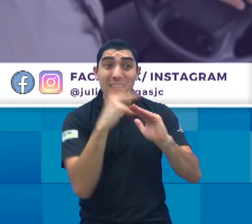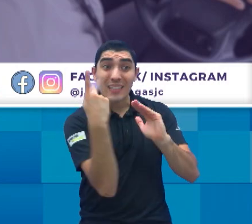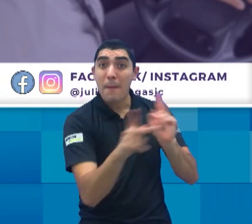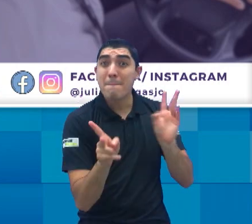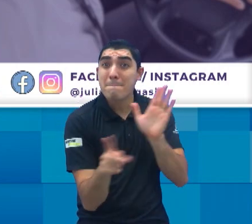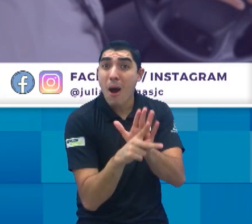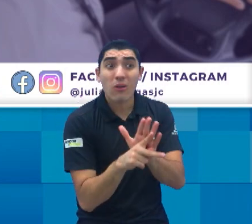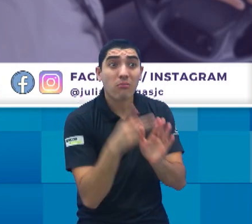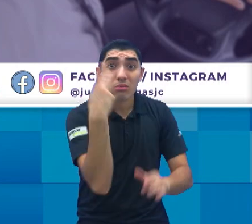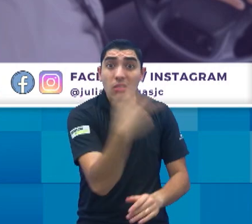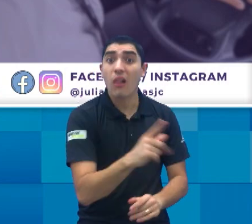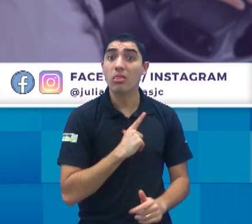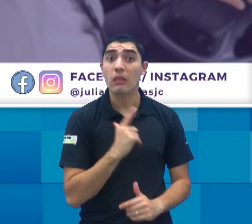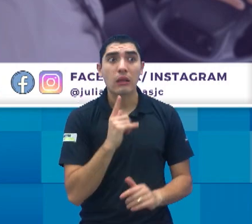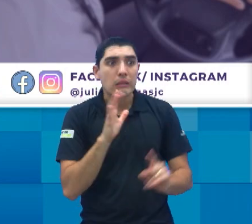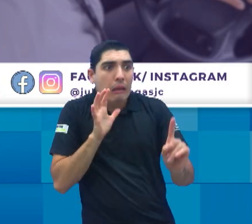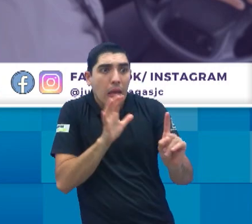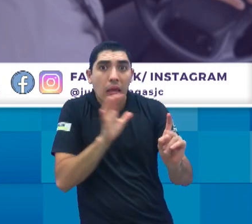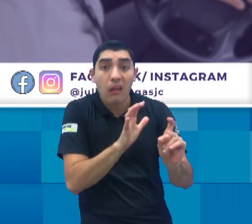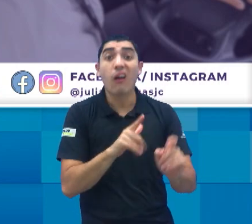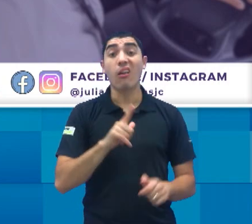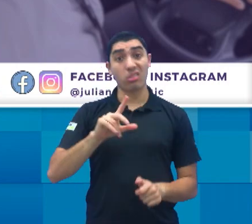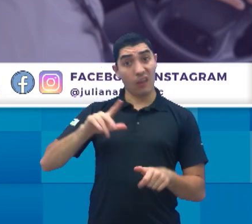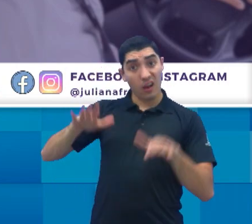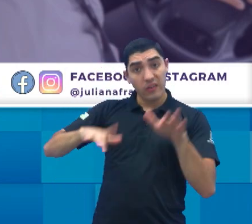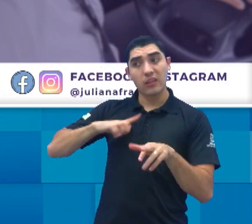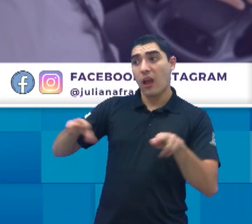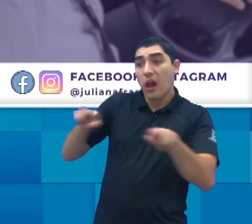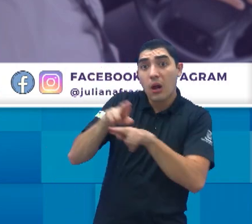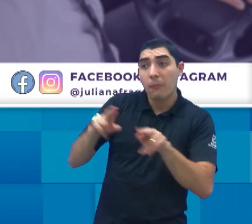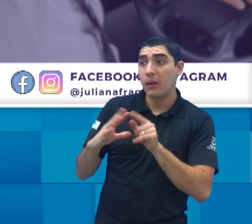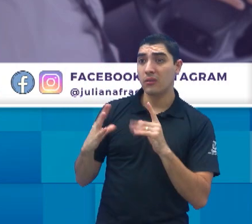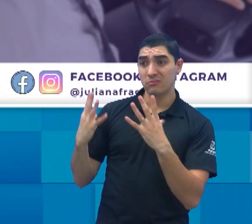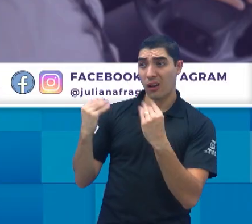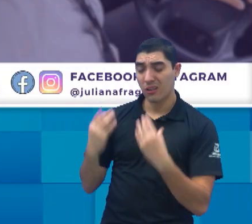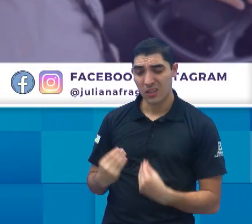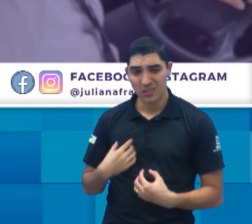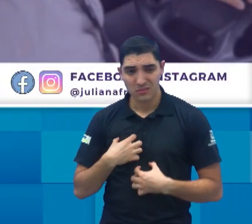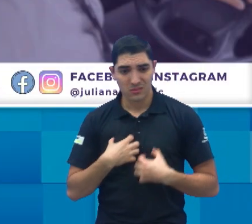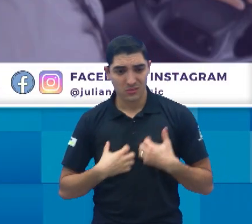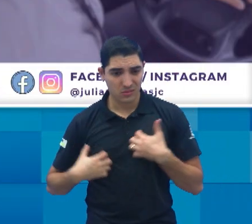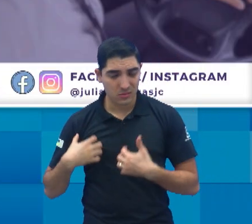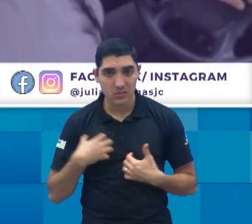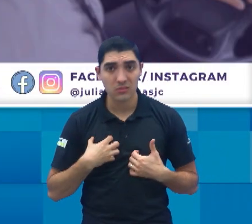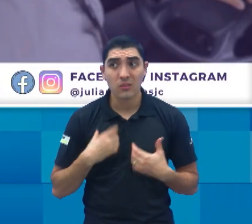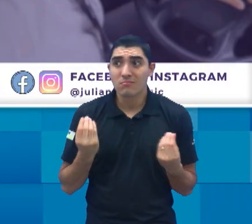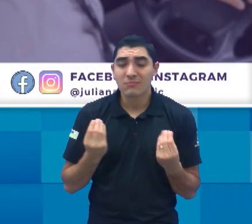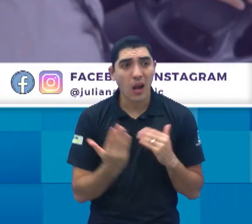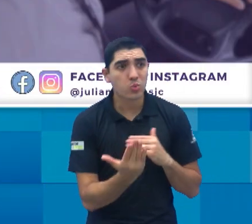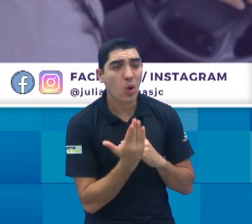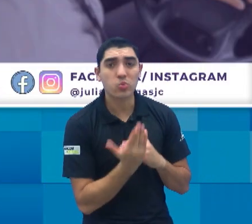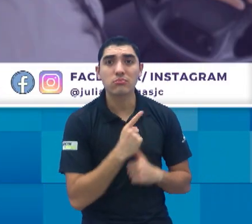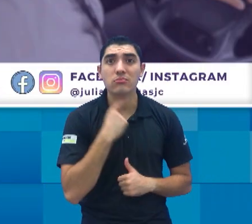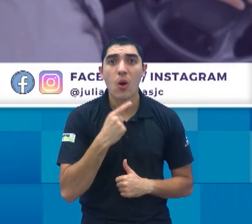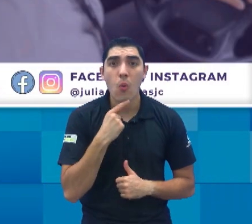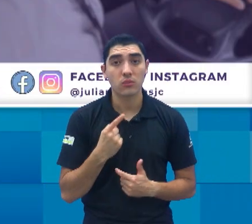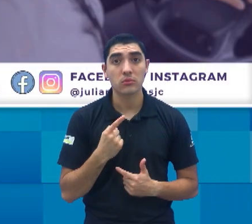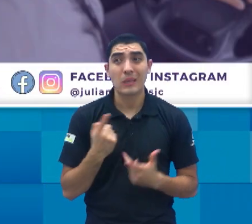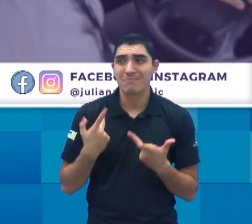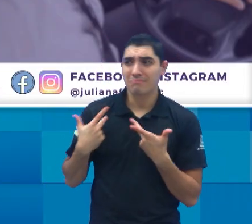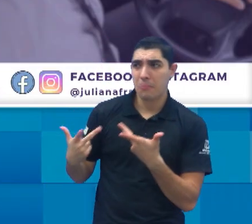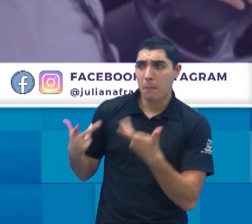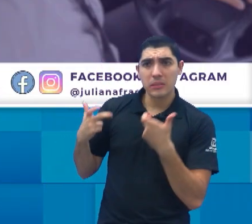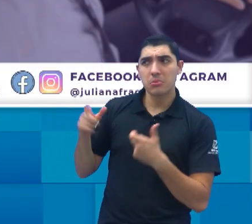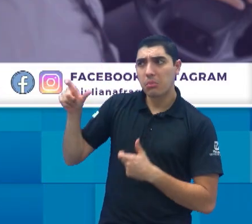seguem vivendo relacionamentos abusivos, sem saber como sair, sem saber onde procurar ajuda, sem saber identificar os sinais